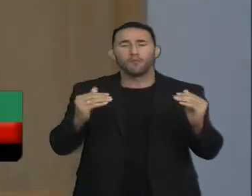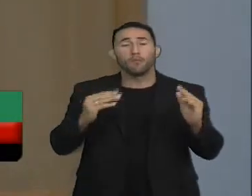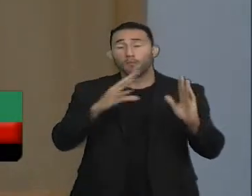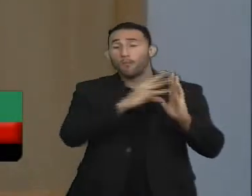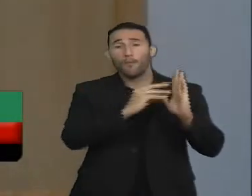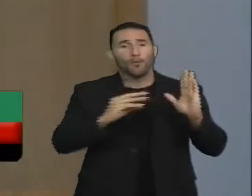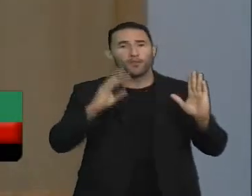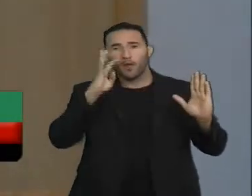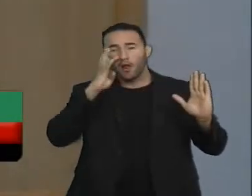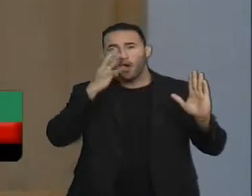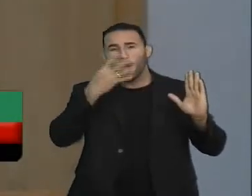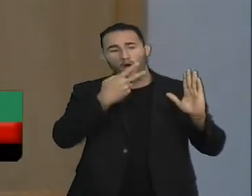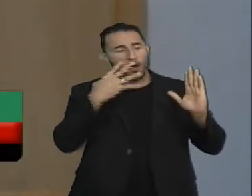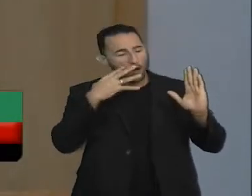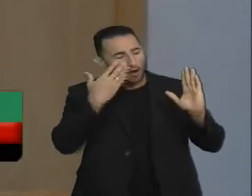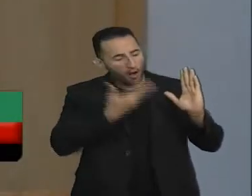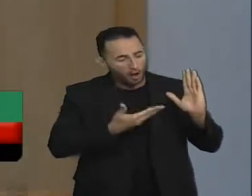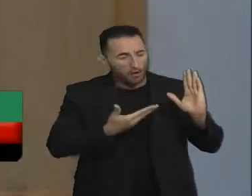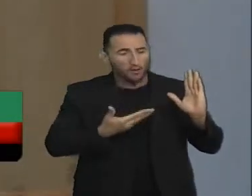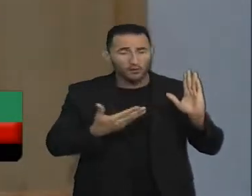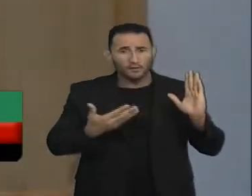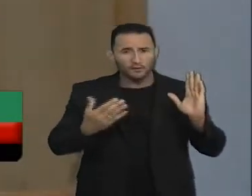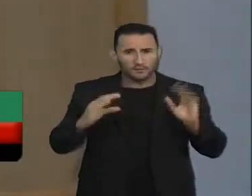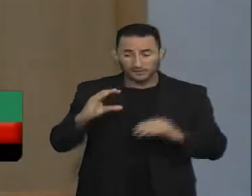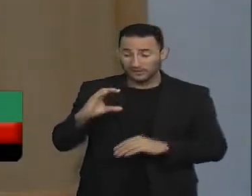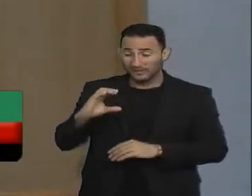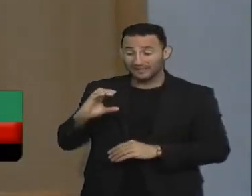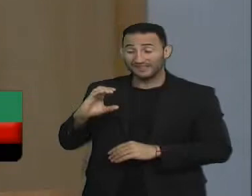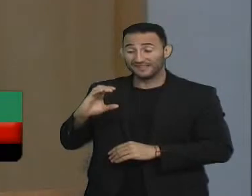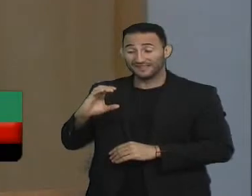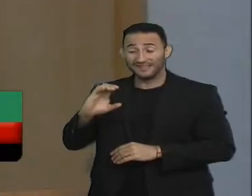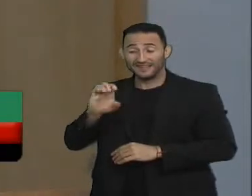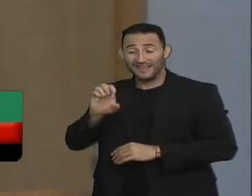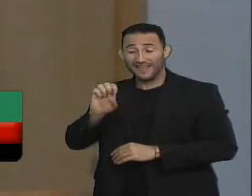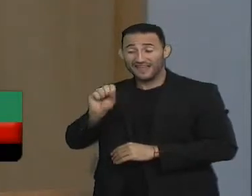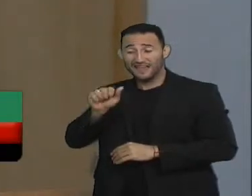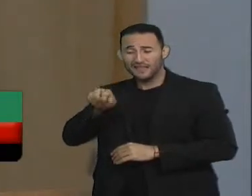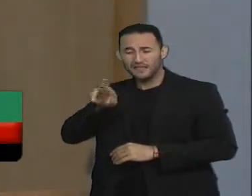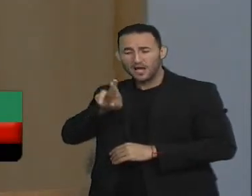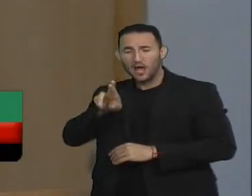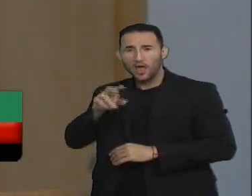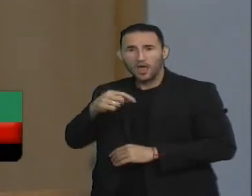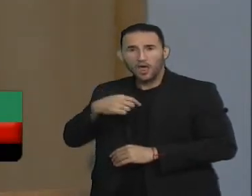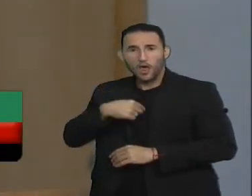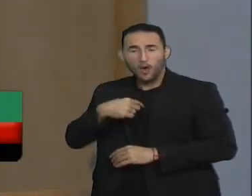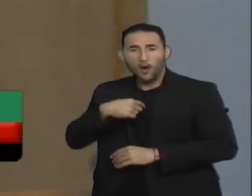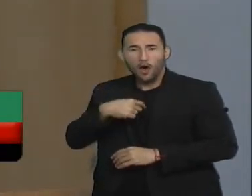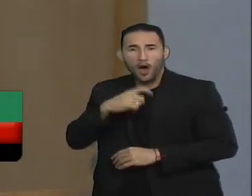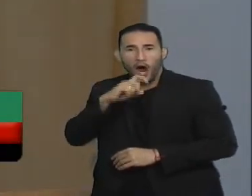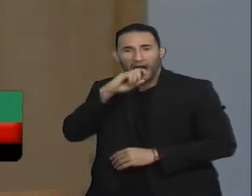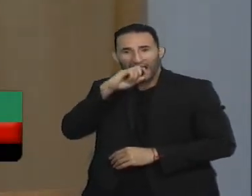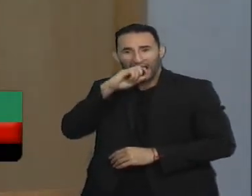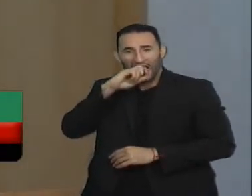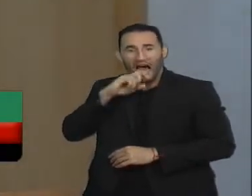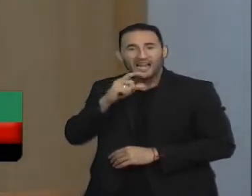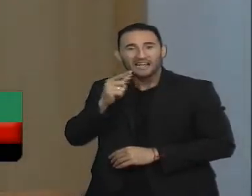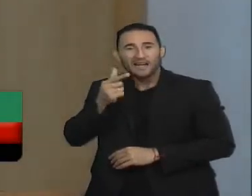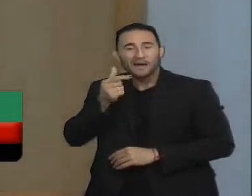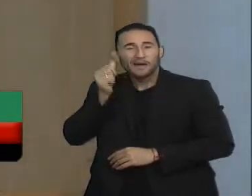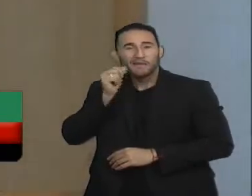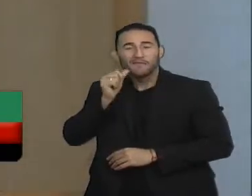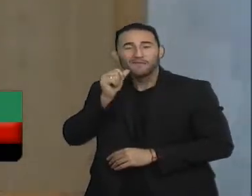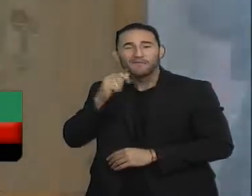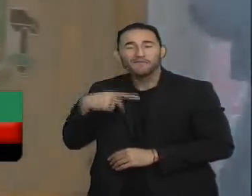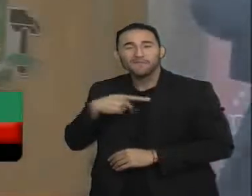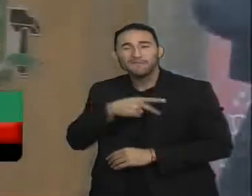César, eu tô... Cadê ele? Cadê o César? Eu tô com inveja da pastora. A